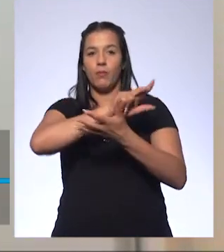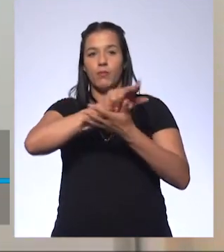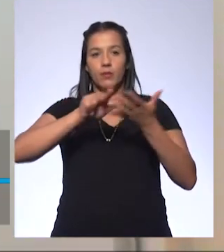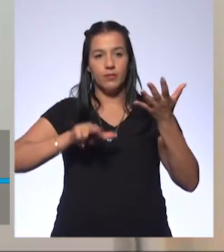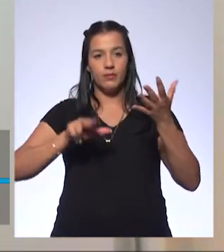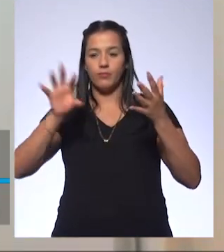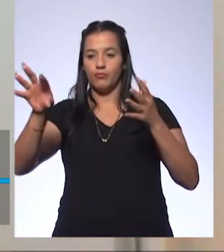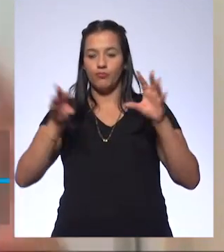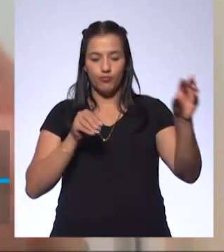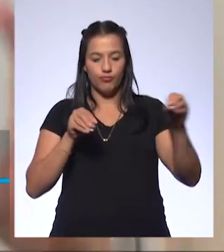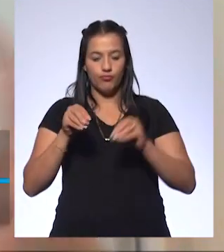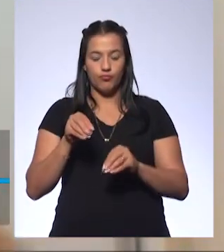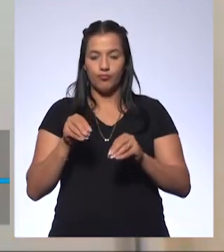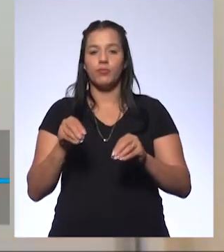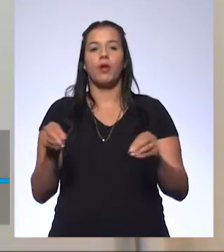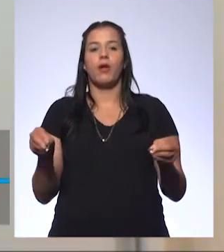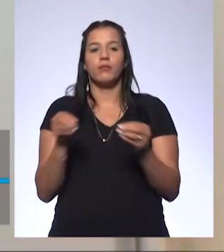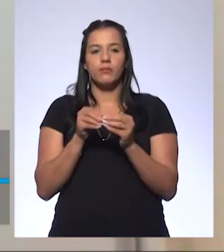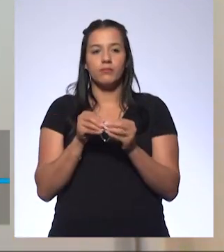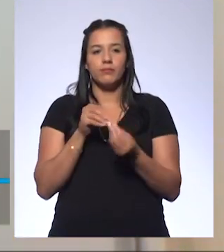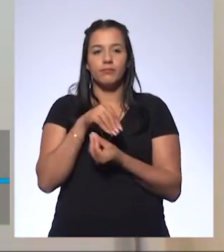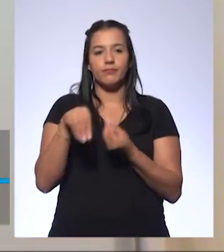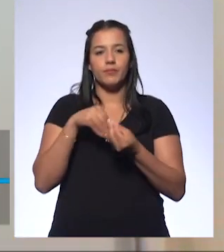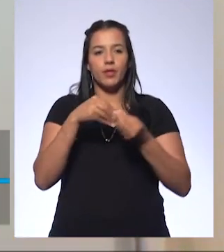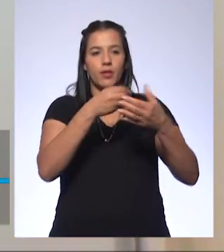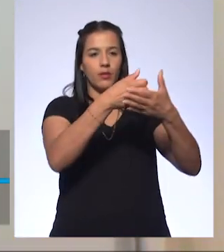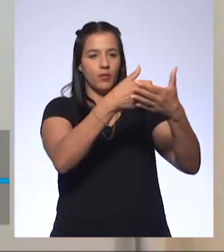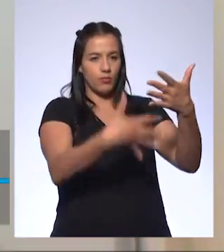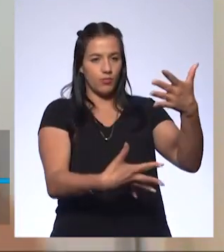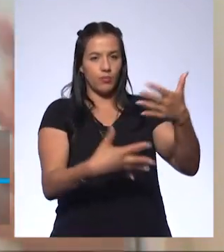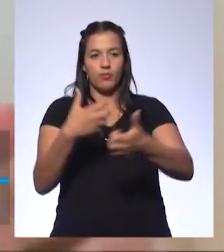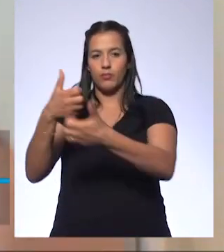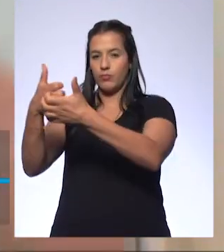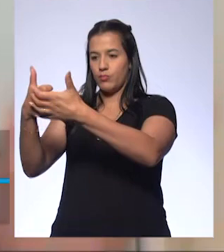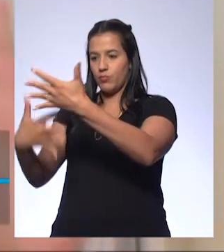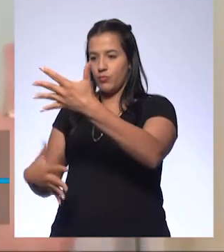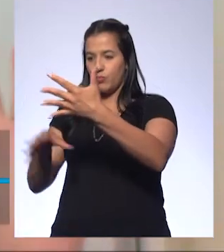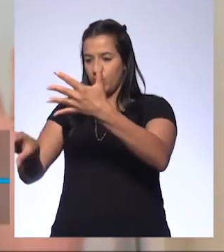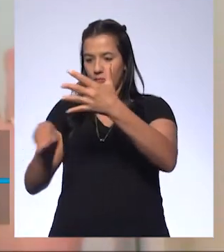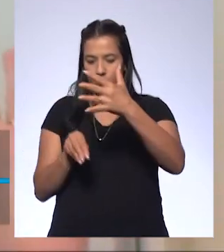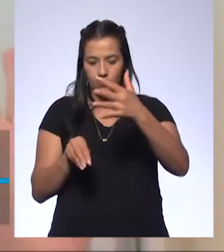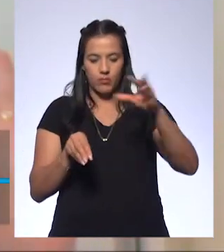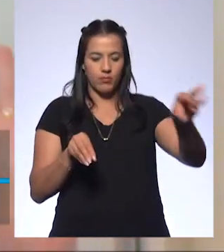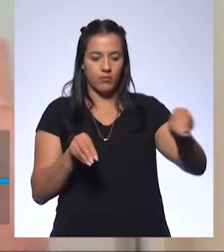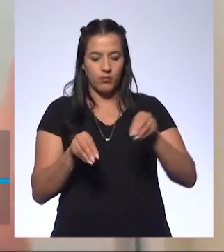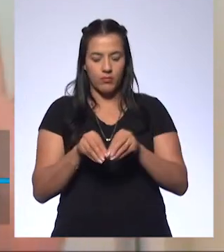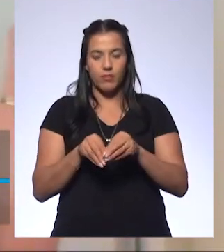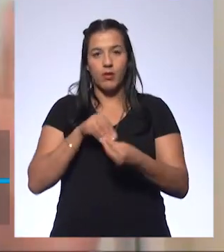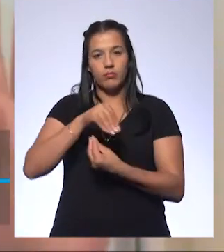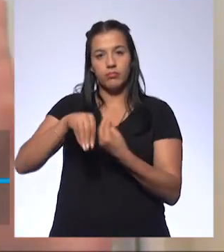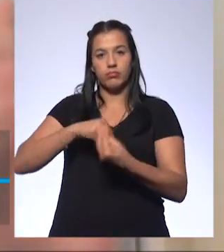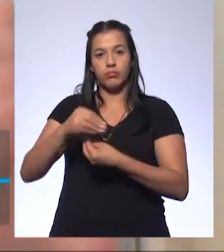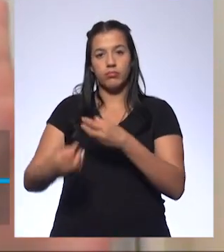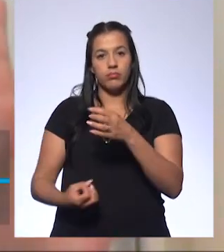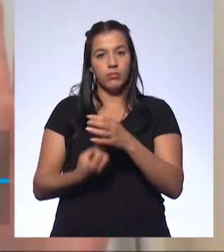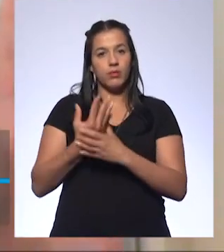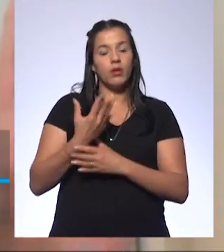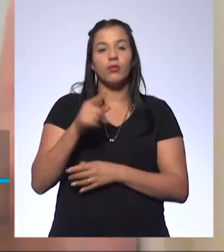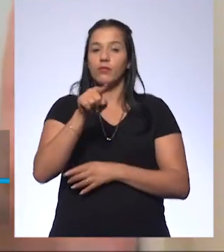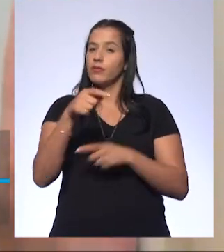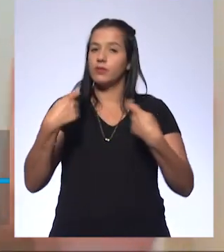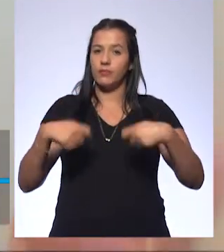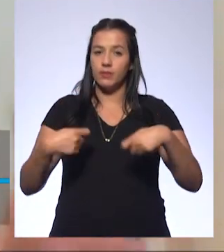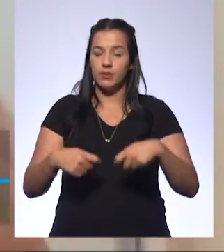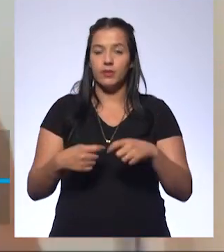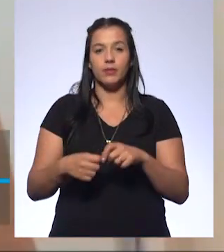Ele quer uma junção. Então, ele vai mesclar esses dois elementos em proporções que a pessoa vai criar de acordo com a sua